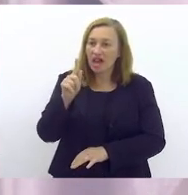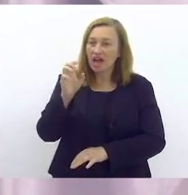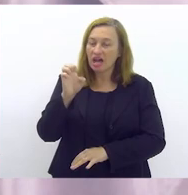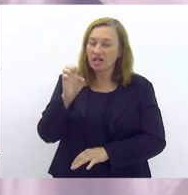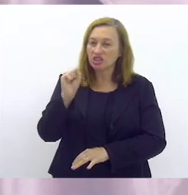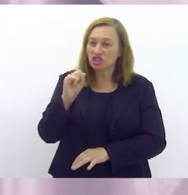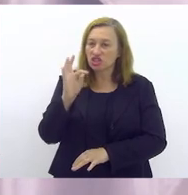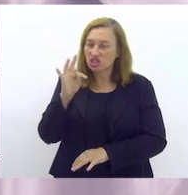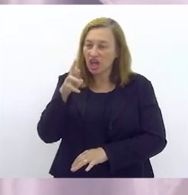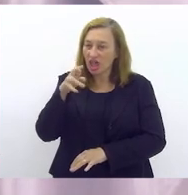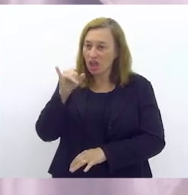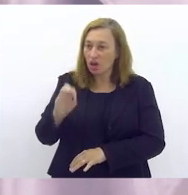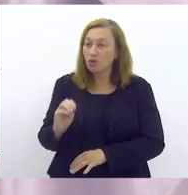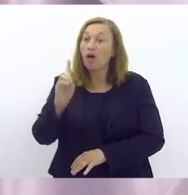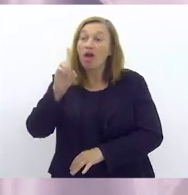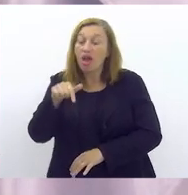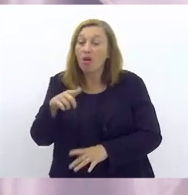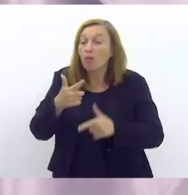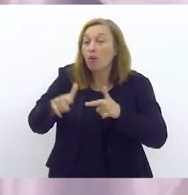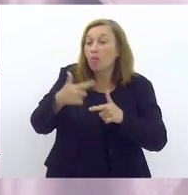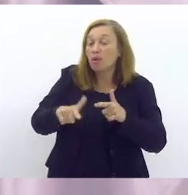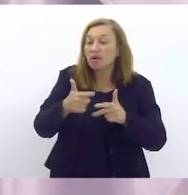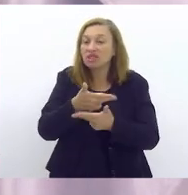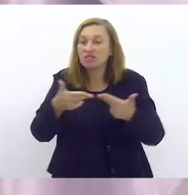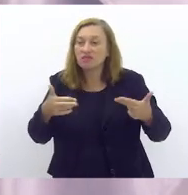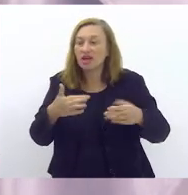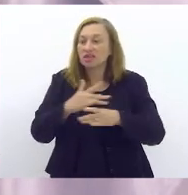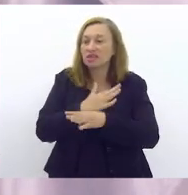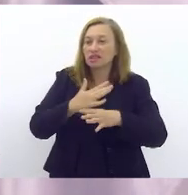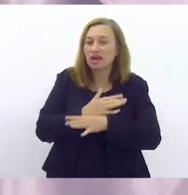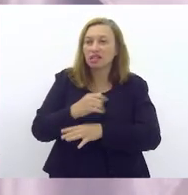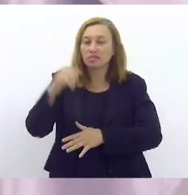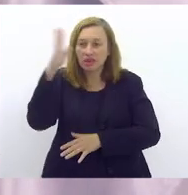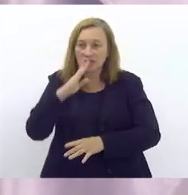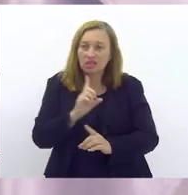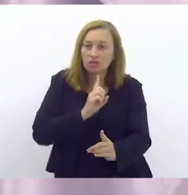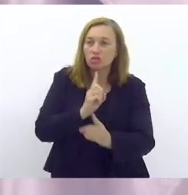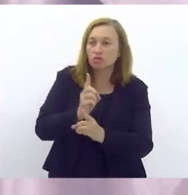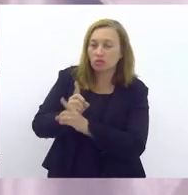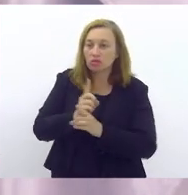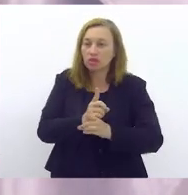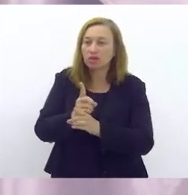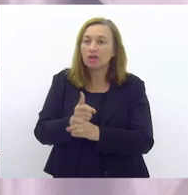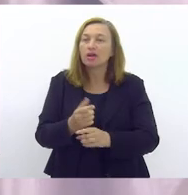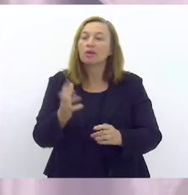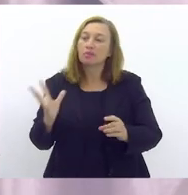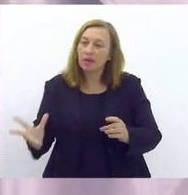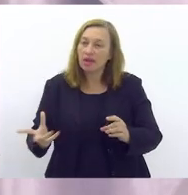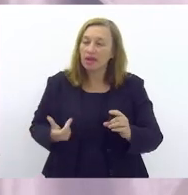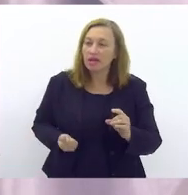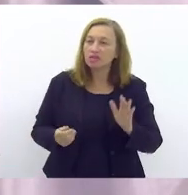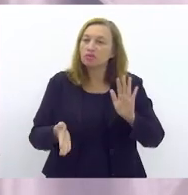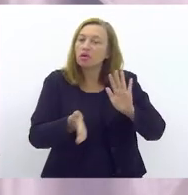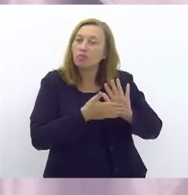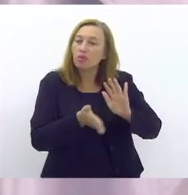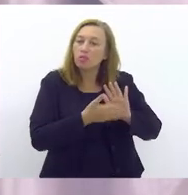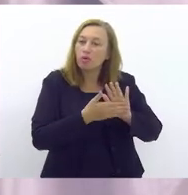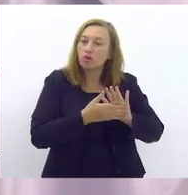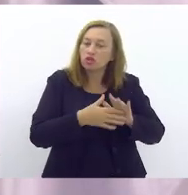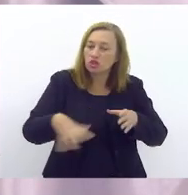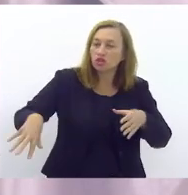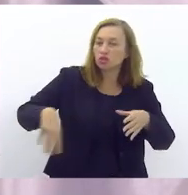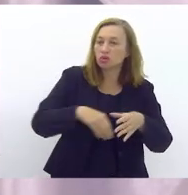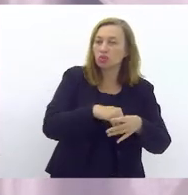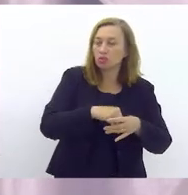do magistério. Esse é um problema que encontramos em diversas cidades brasileiras e que, acredito, merece uma proposta de solução integrada,